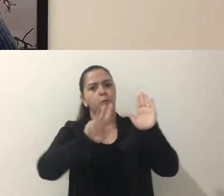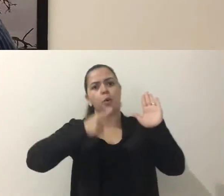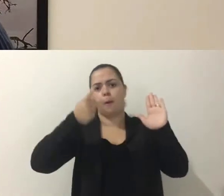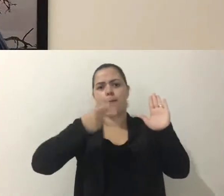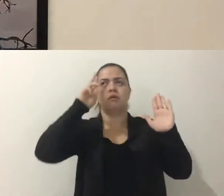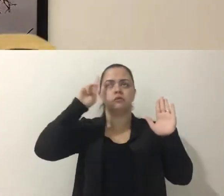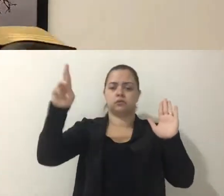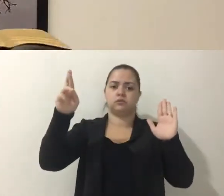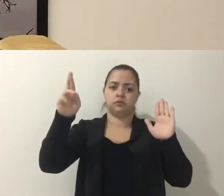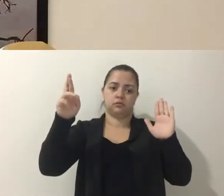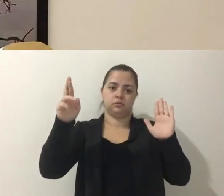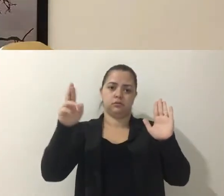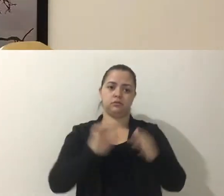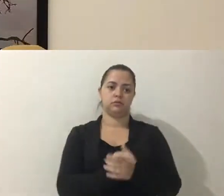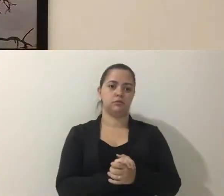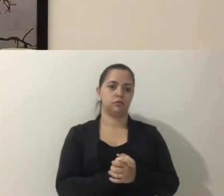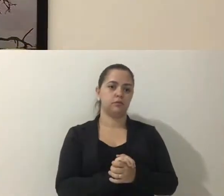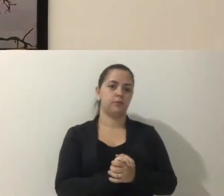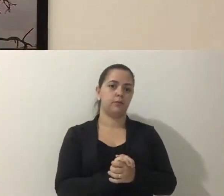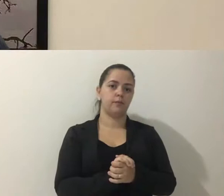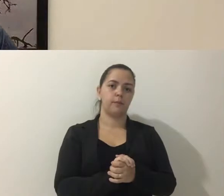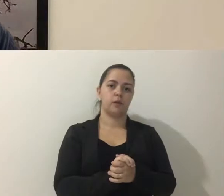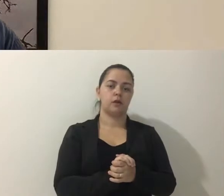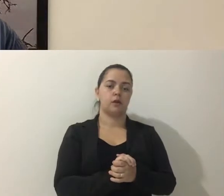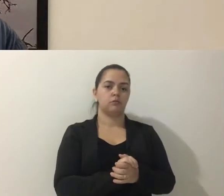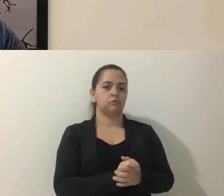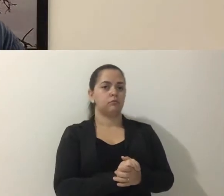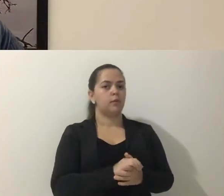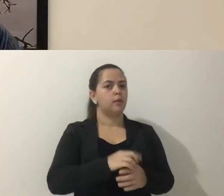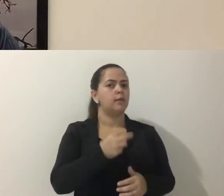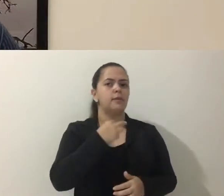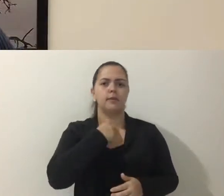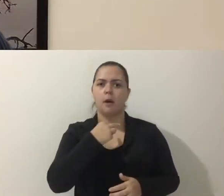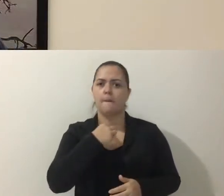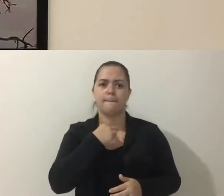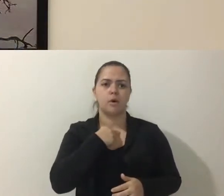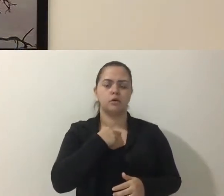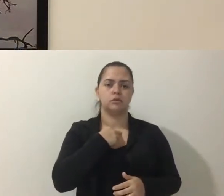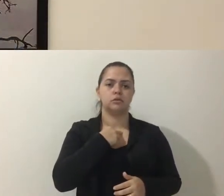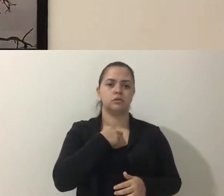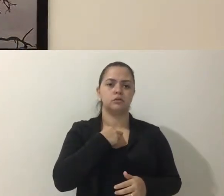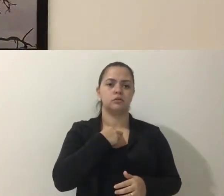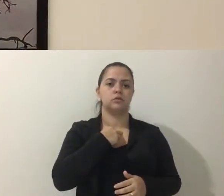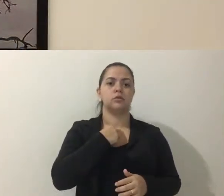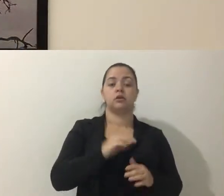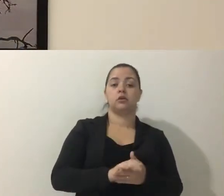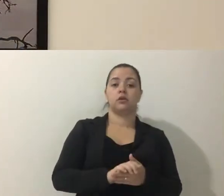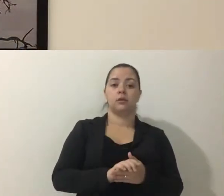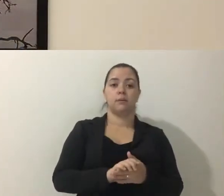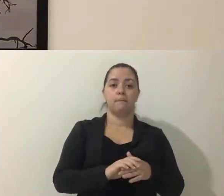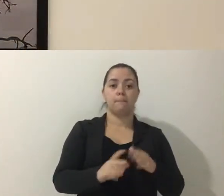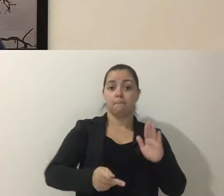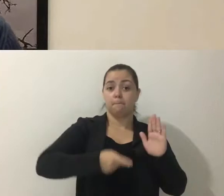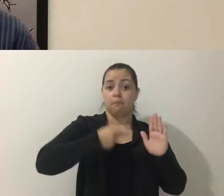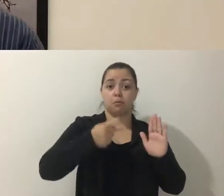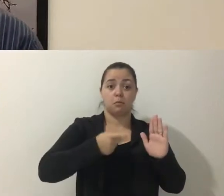jurou. Eu, porém, lhes digo: não jurem de modo nenhum, nem pelo céu, por ser o trono de